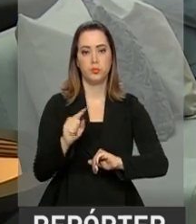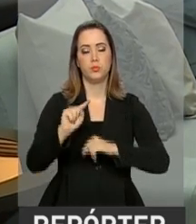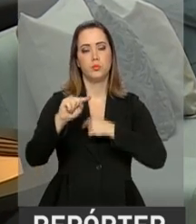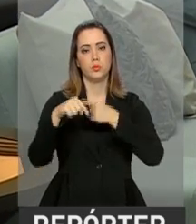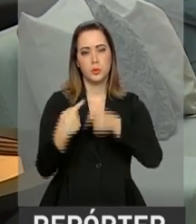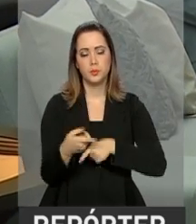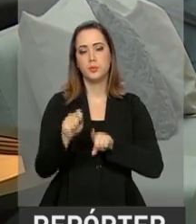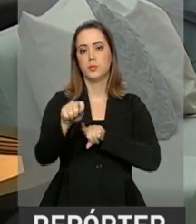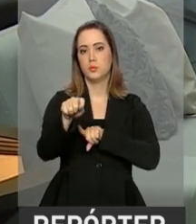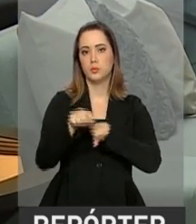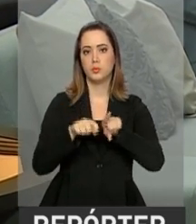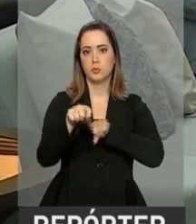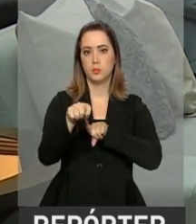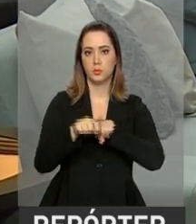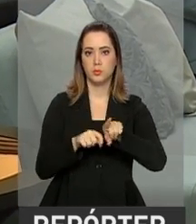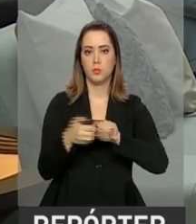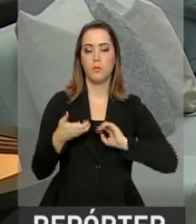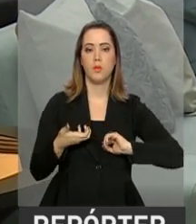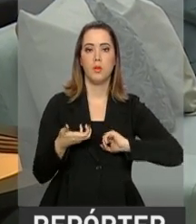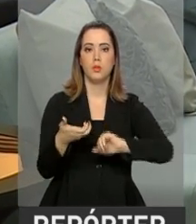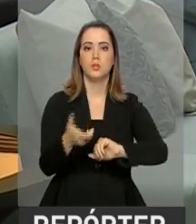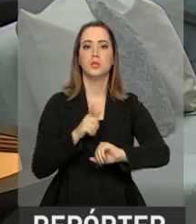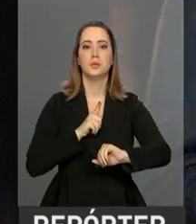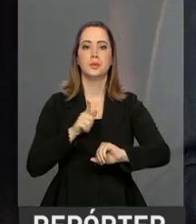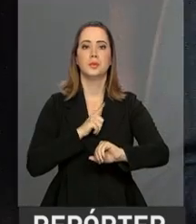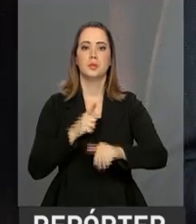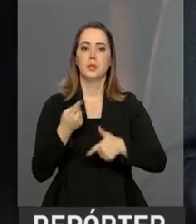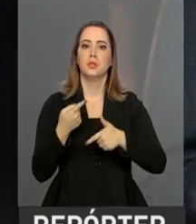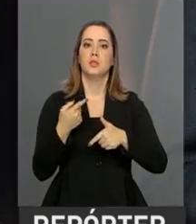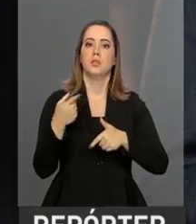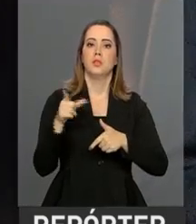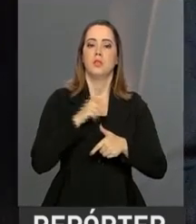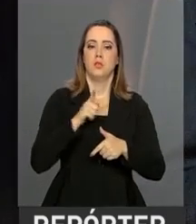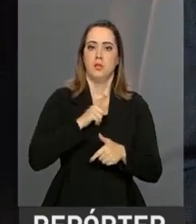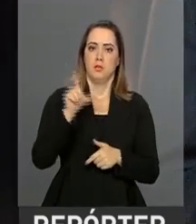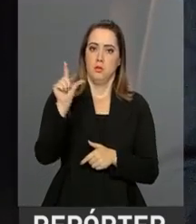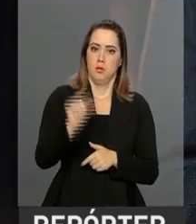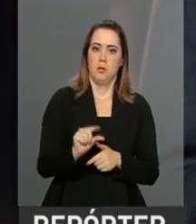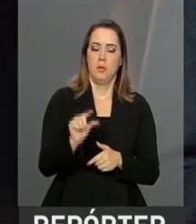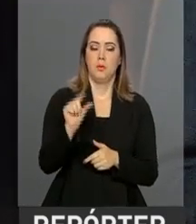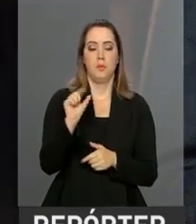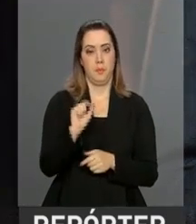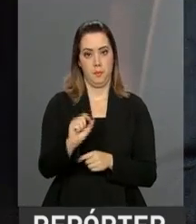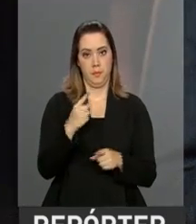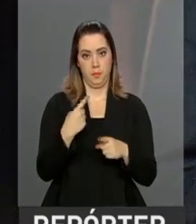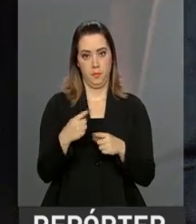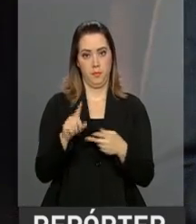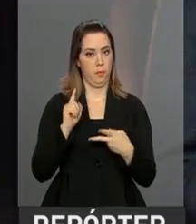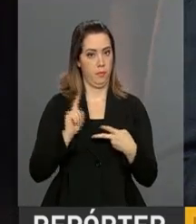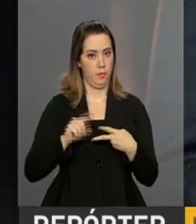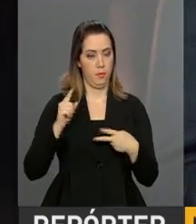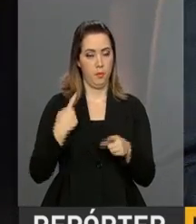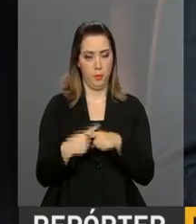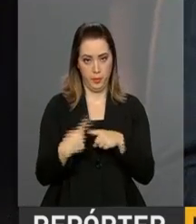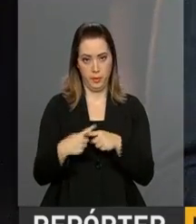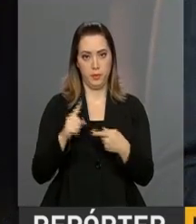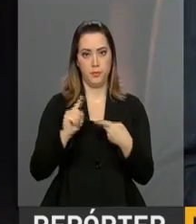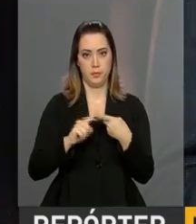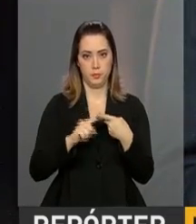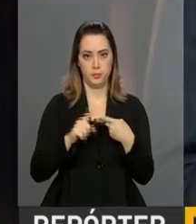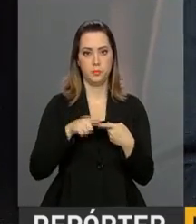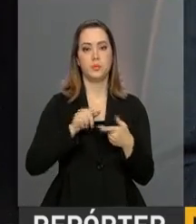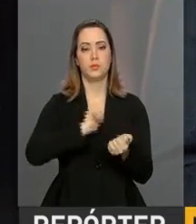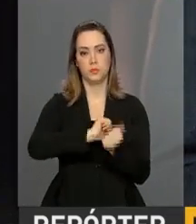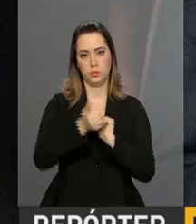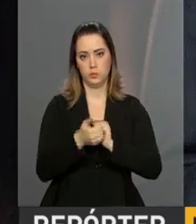próximos meses o congresso tende a ficar um pouco mais esvaziado primeiro por conta das olimpiadas do Rio de